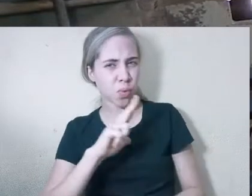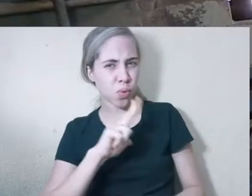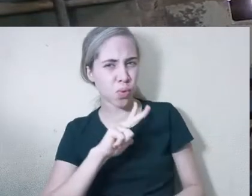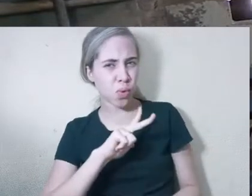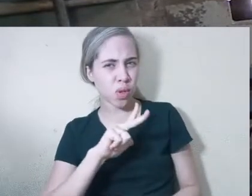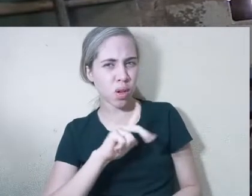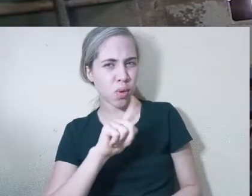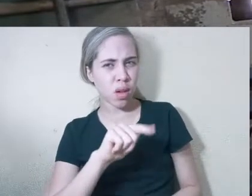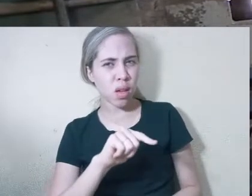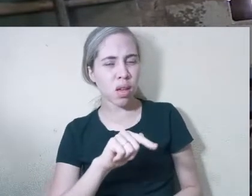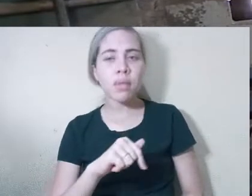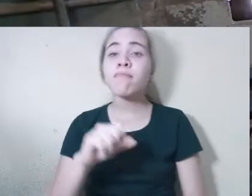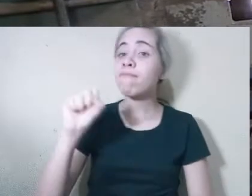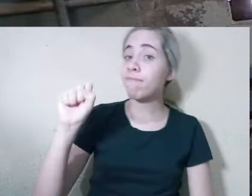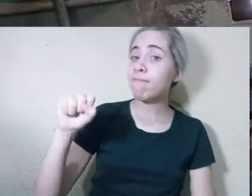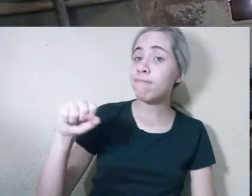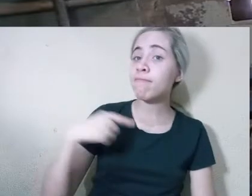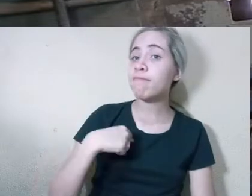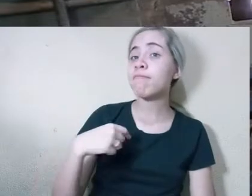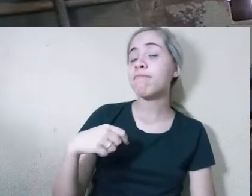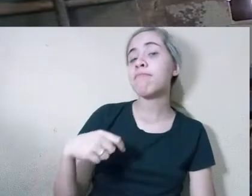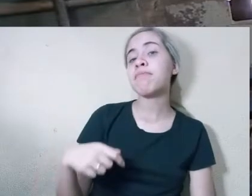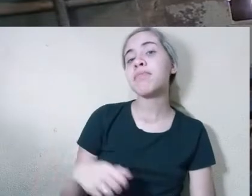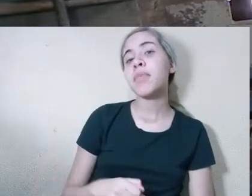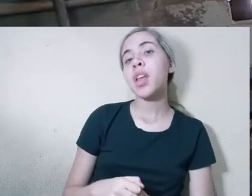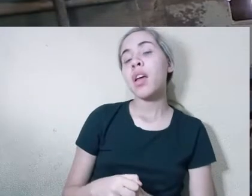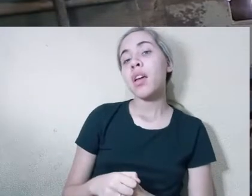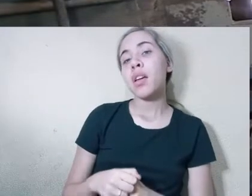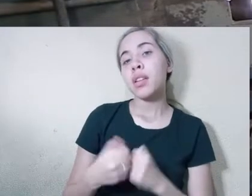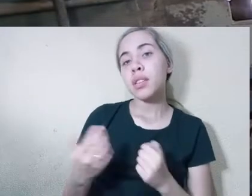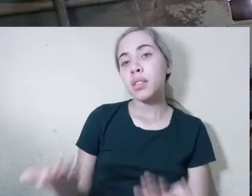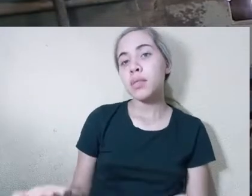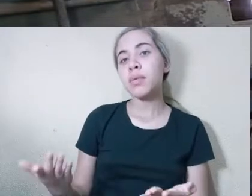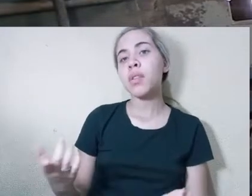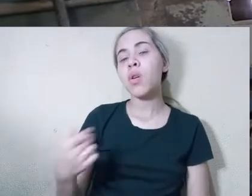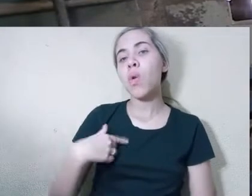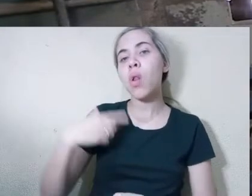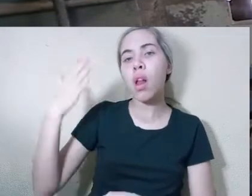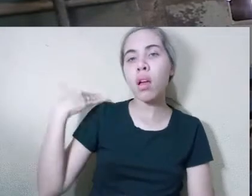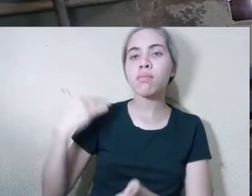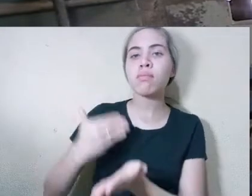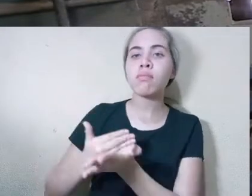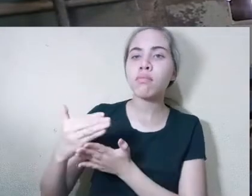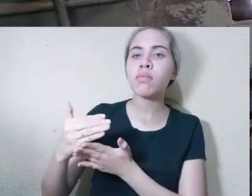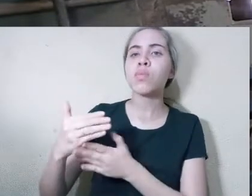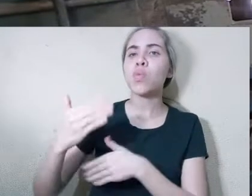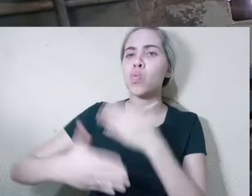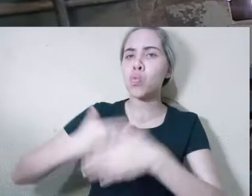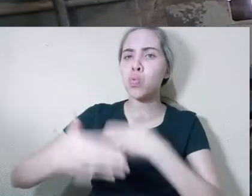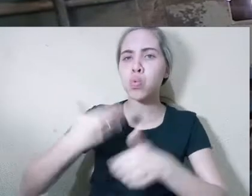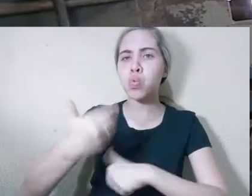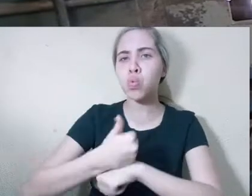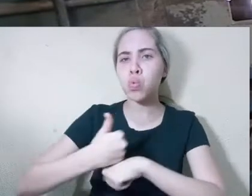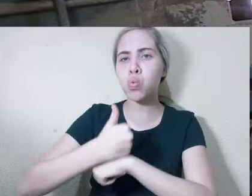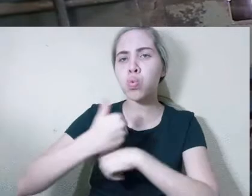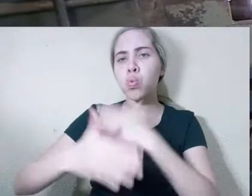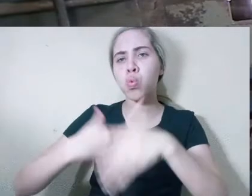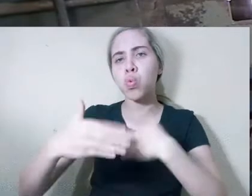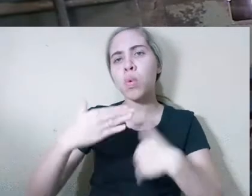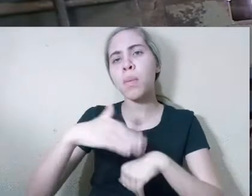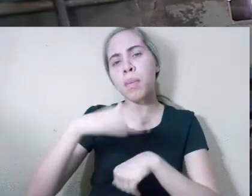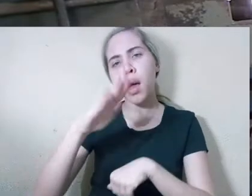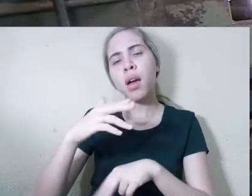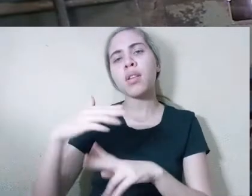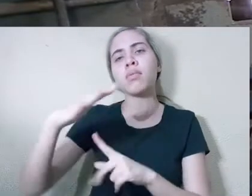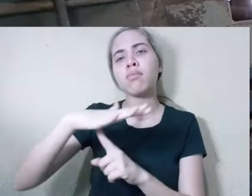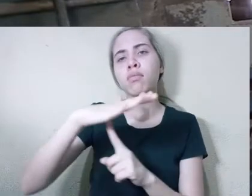estive lá. Pois é. É muito bom. Muito bom mesmo. E aí, então, de lá para cá, agora você está se profissionando cada vez mais, você vai participar de mais salões,